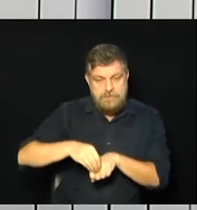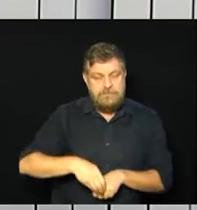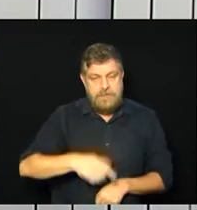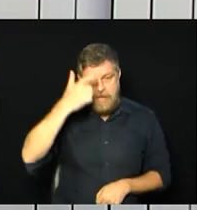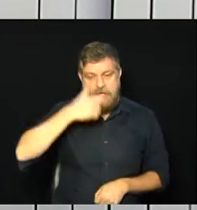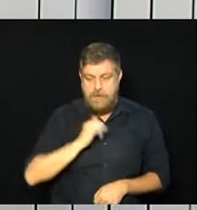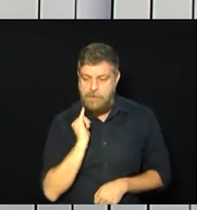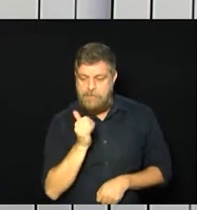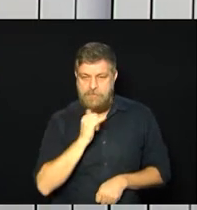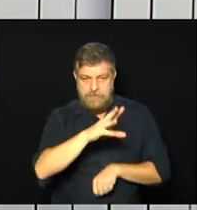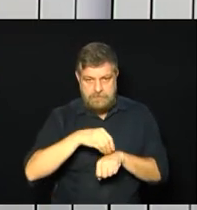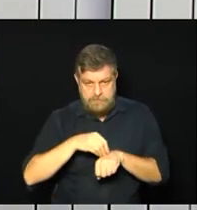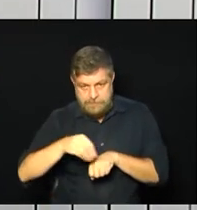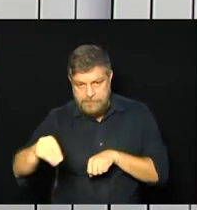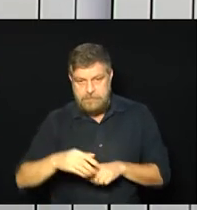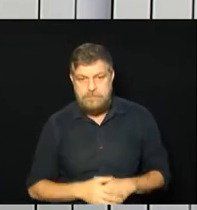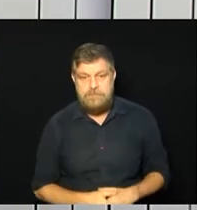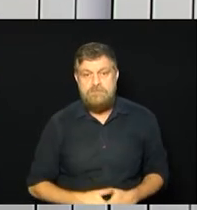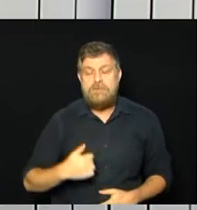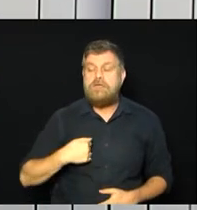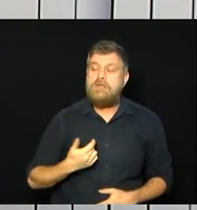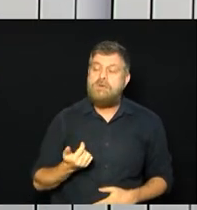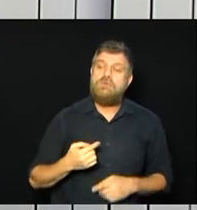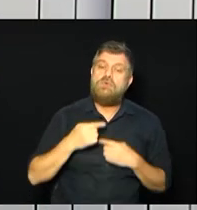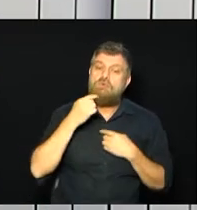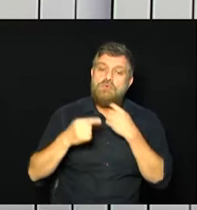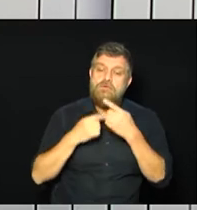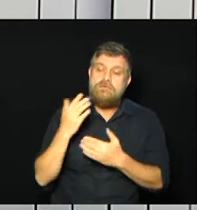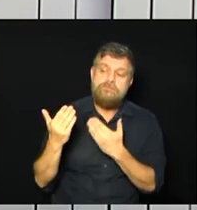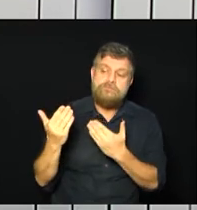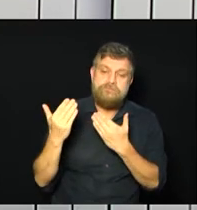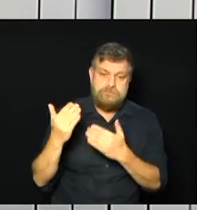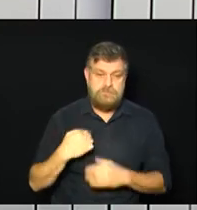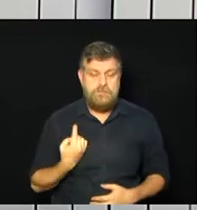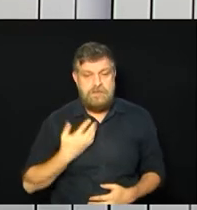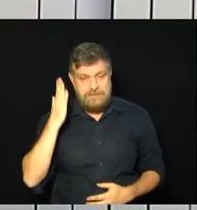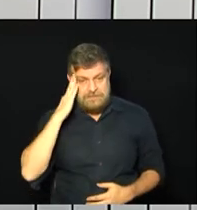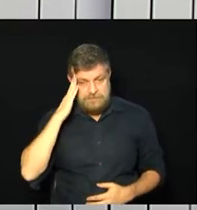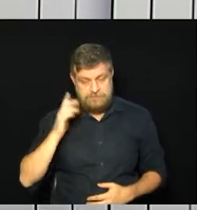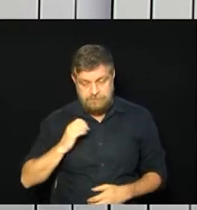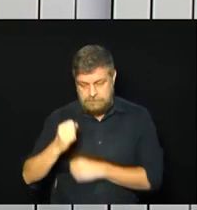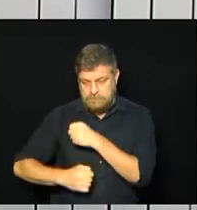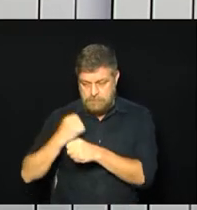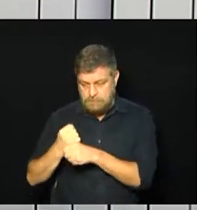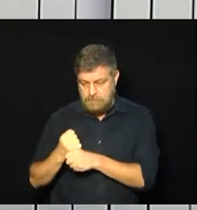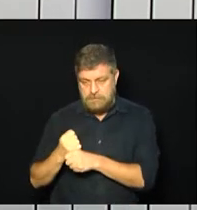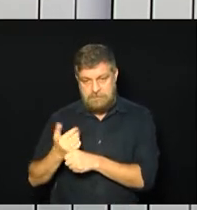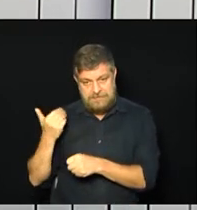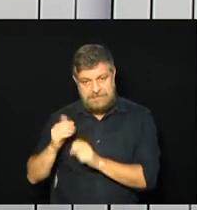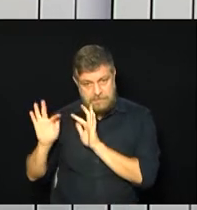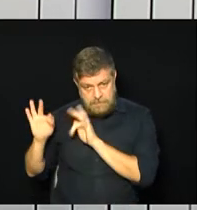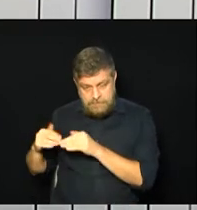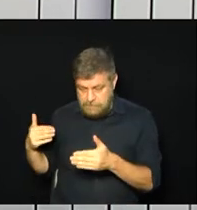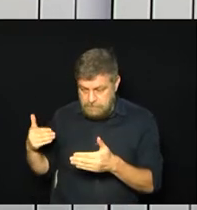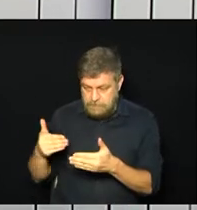presidente da Abrazel aqui, Regional Campinas. O meu questionamento é o seguinte: é evidente, né, que do fim do ano passado para esse,